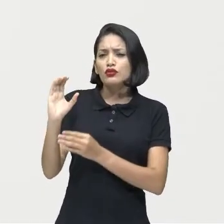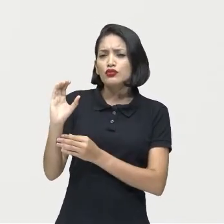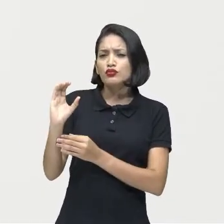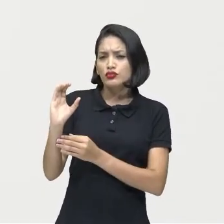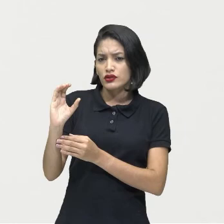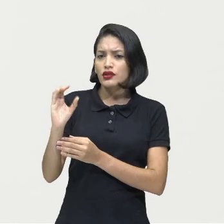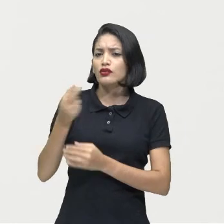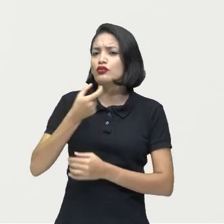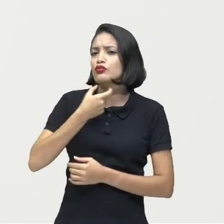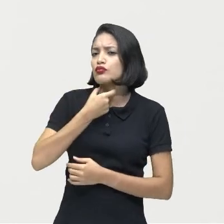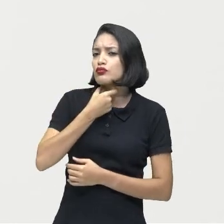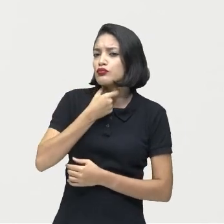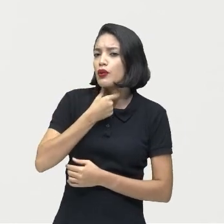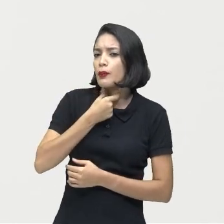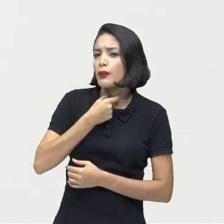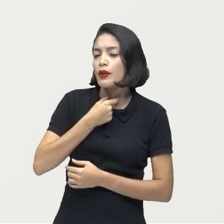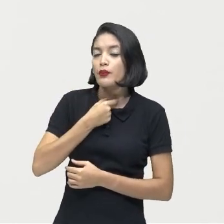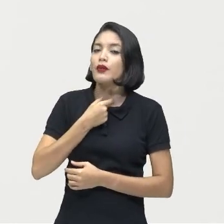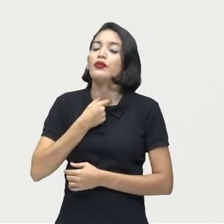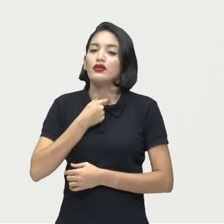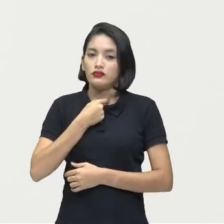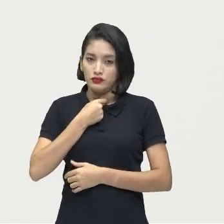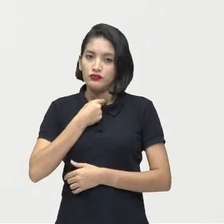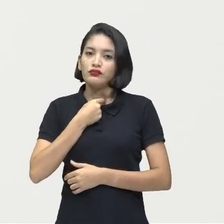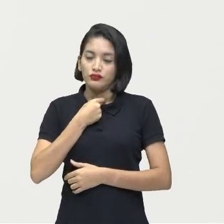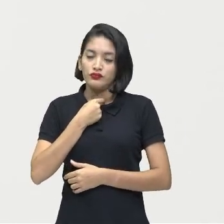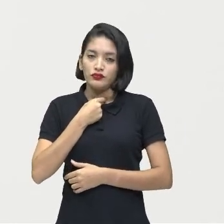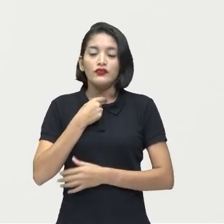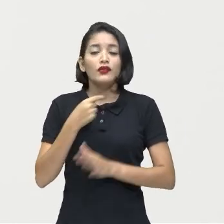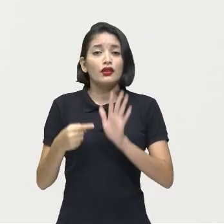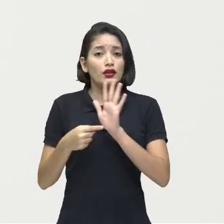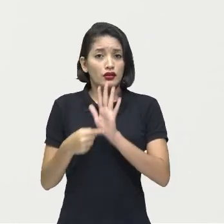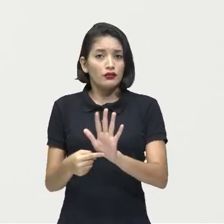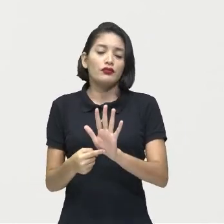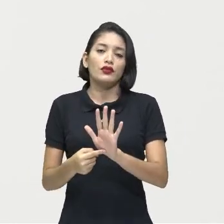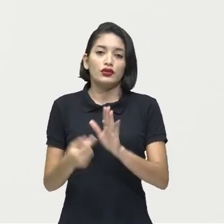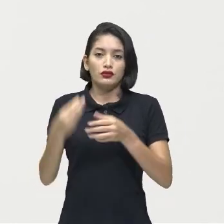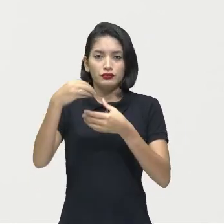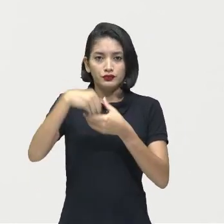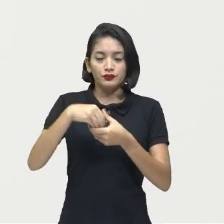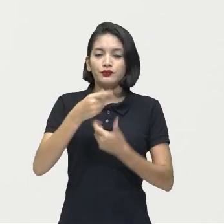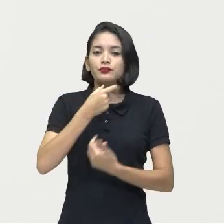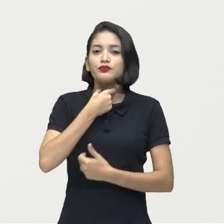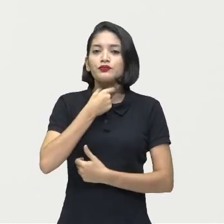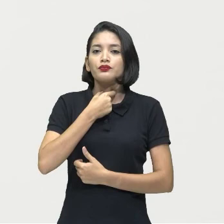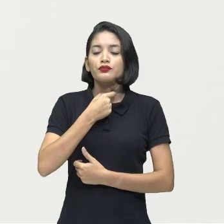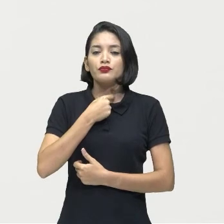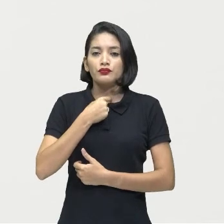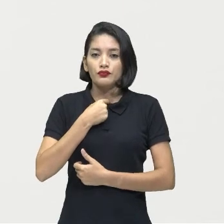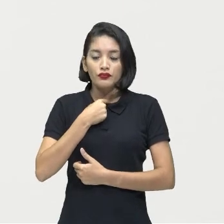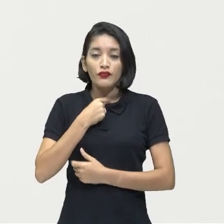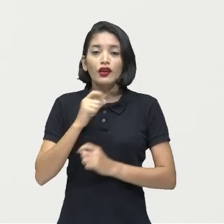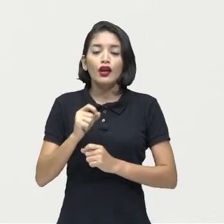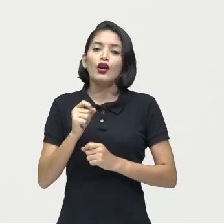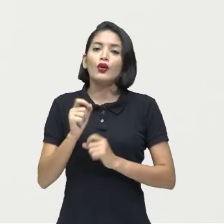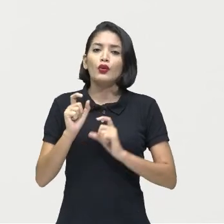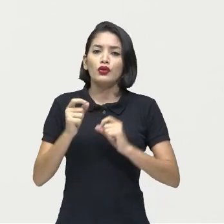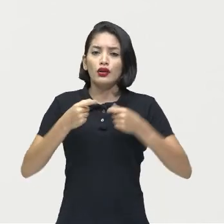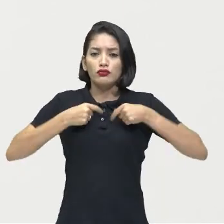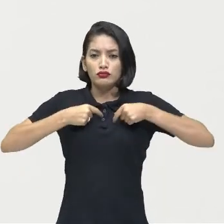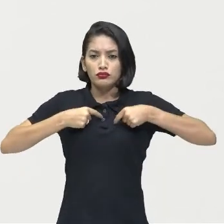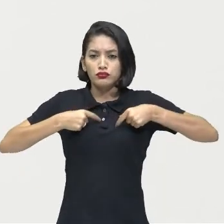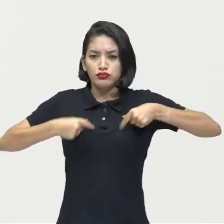pode observar, aquela estrutura mais em branco, né, que fazem parte ali da traqueia. Os brônquios são ramificações